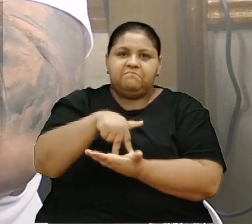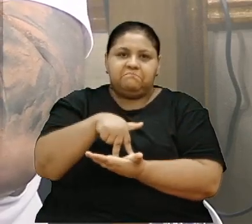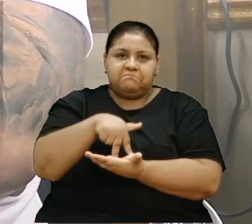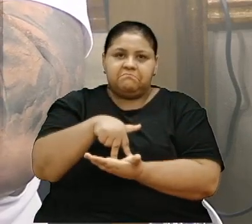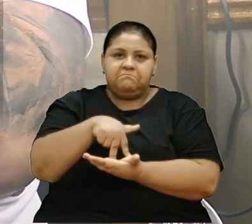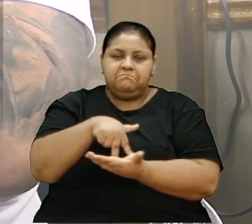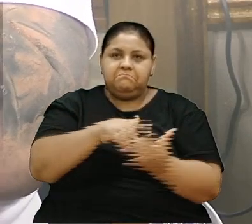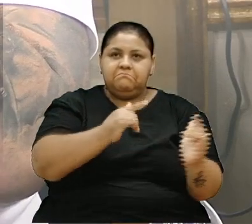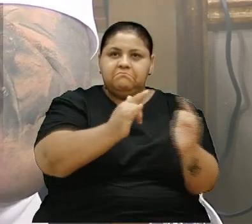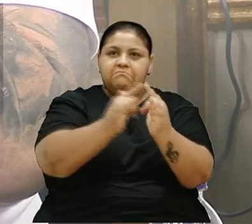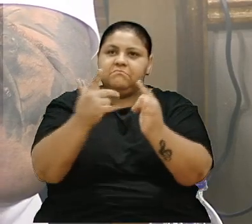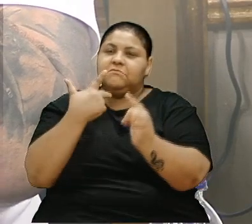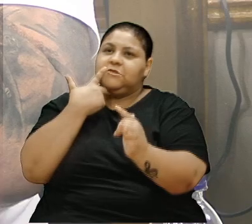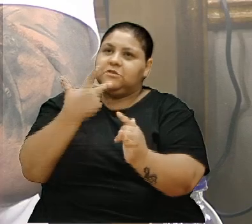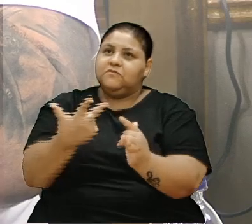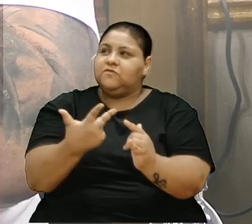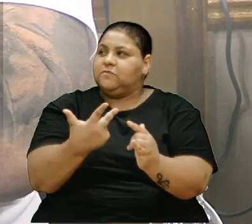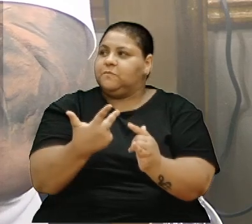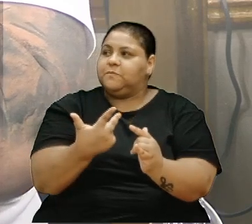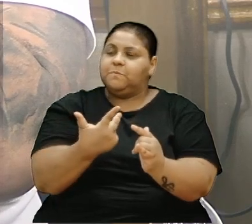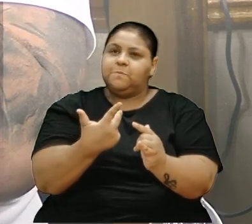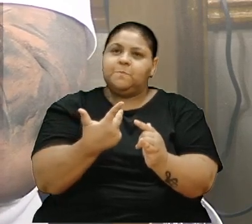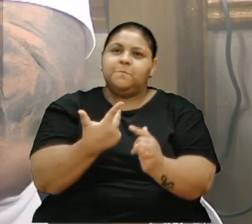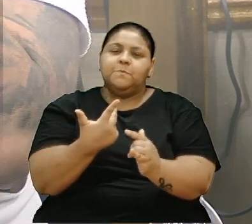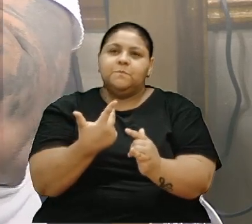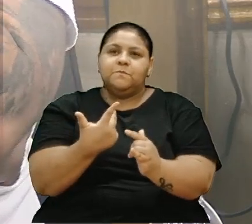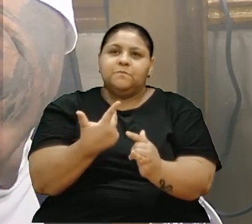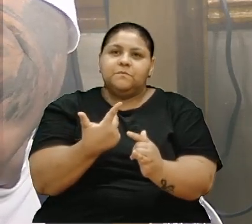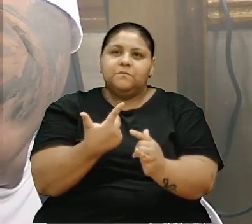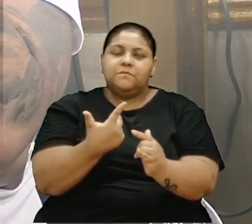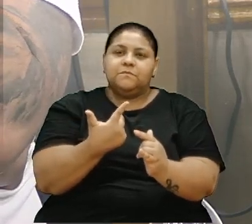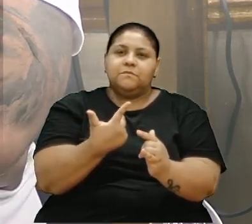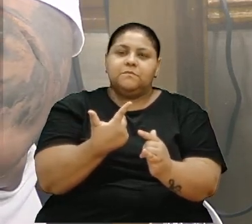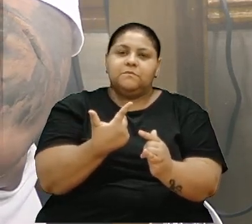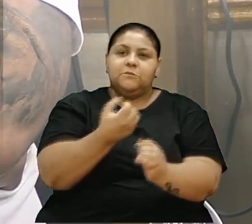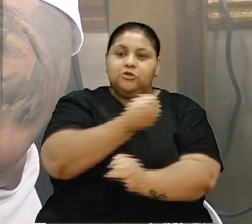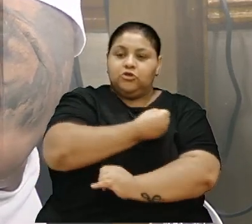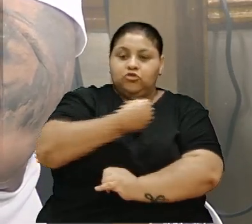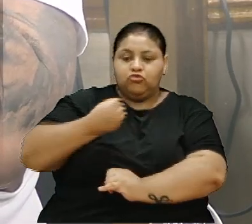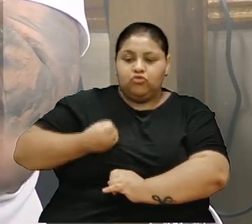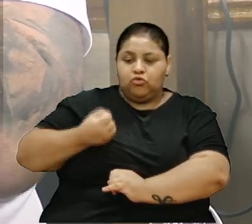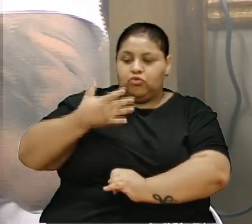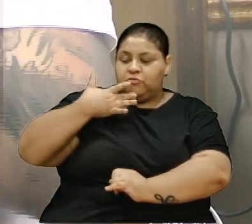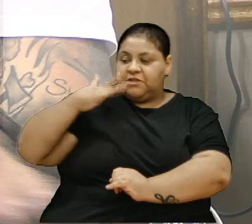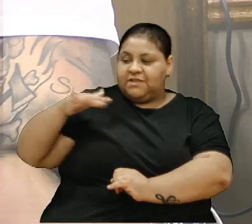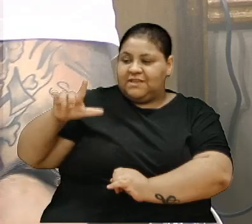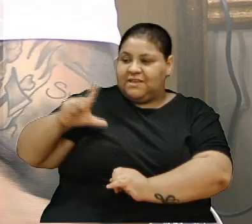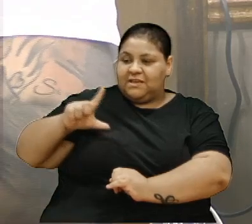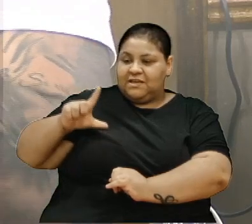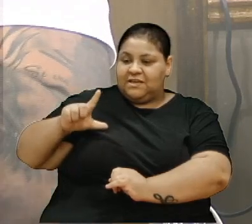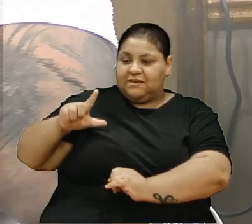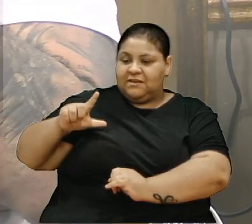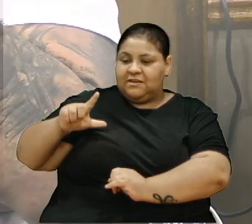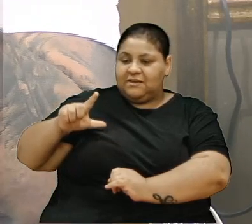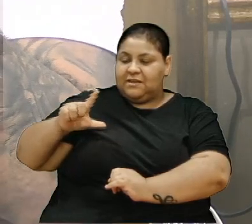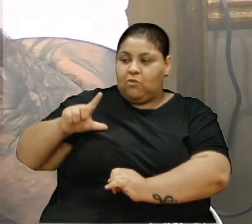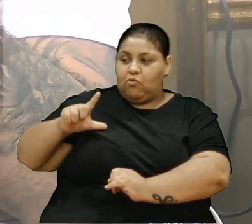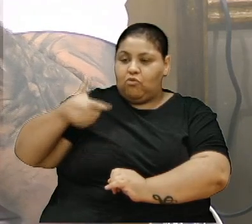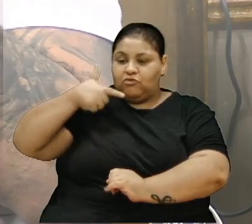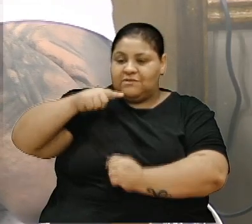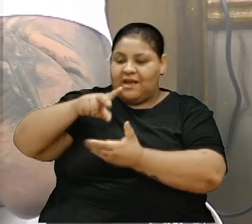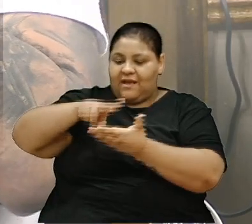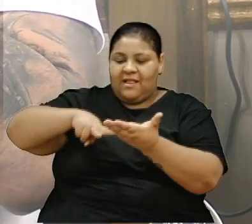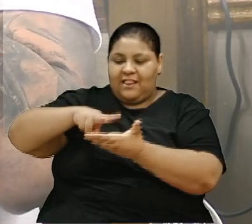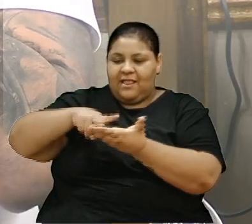Que o Instituto fala tanto na questão desse número de crianças que não têm acesso à leitura, aos livros,